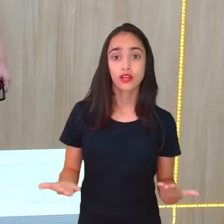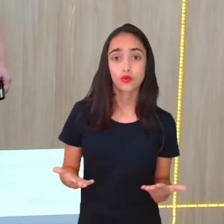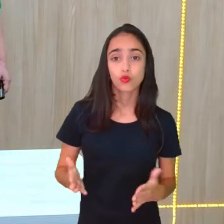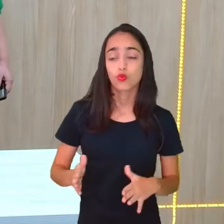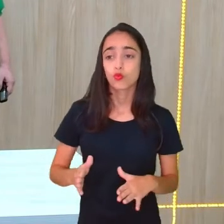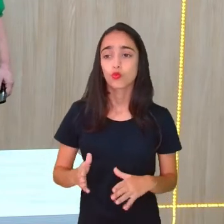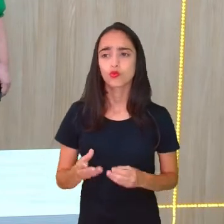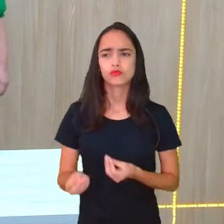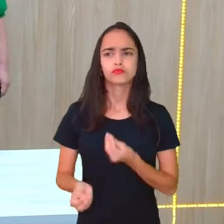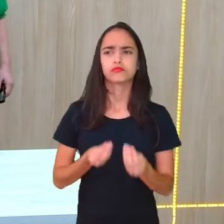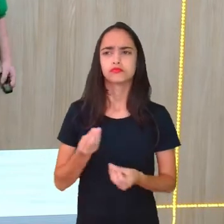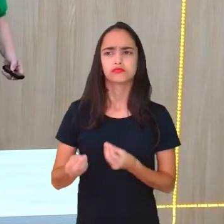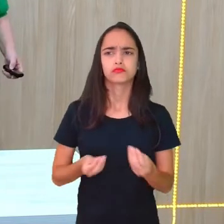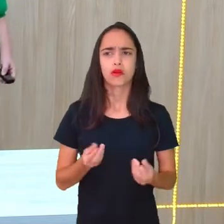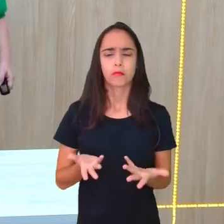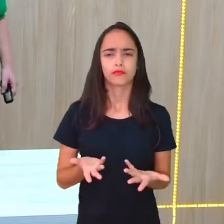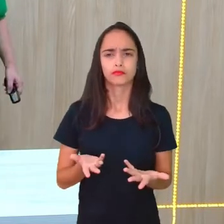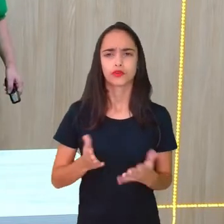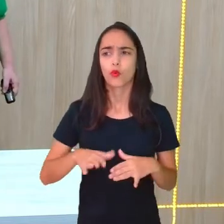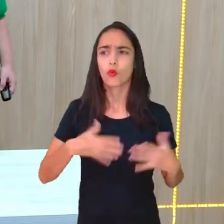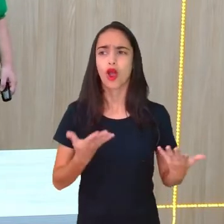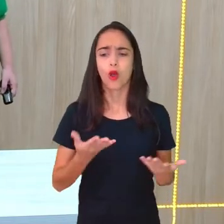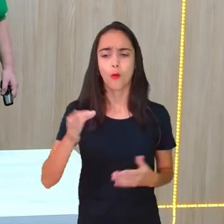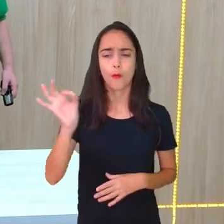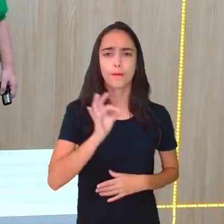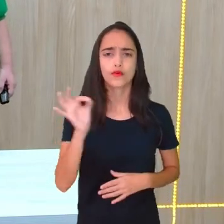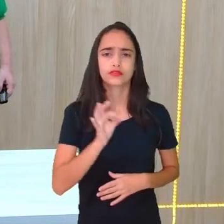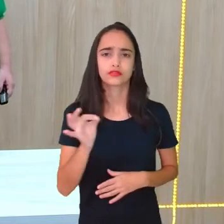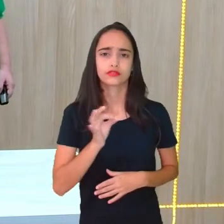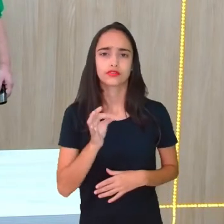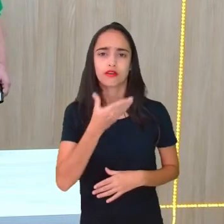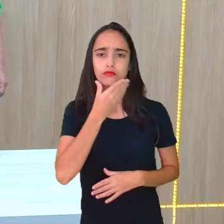Quem sabe o percentual aqui do goleiro agarrar a bola?